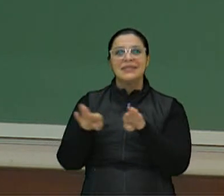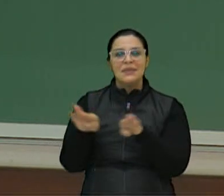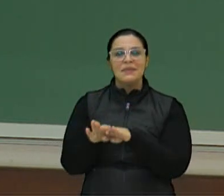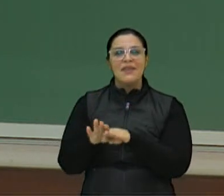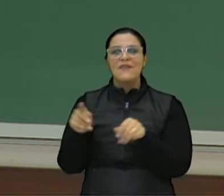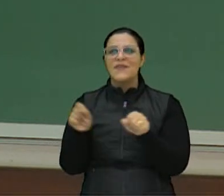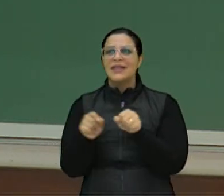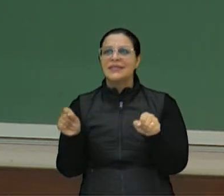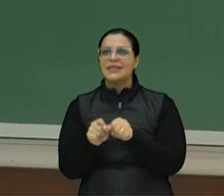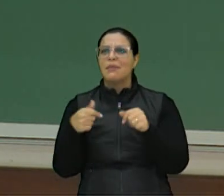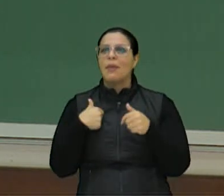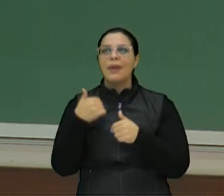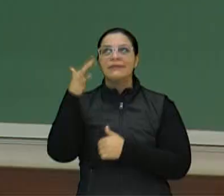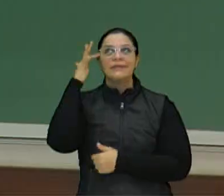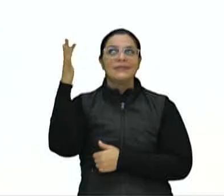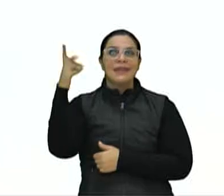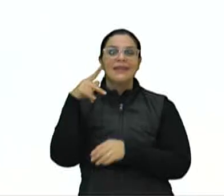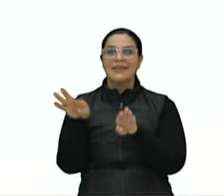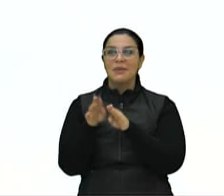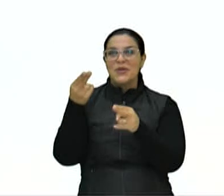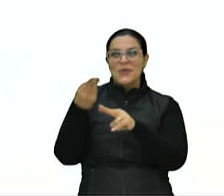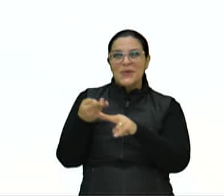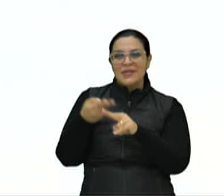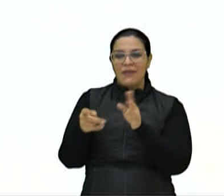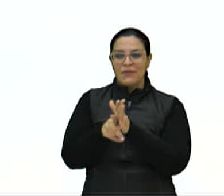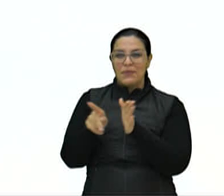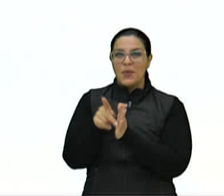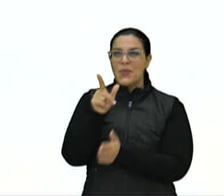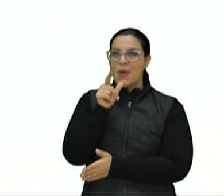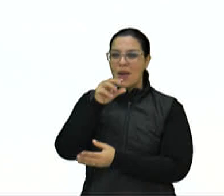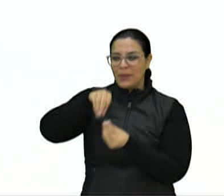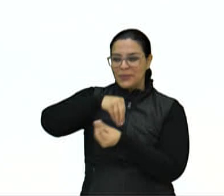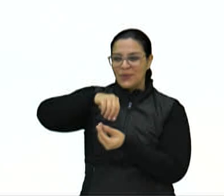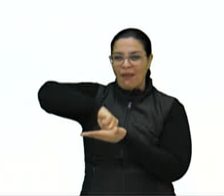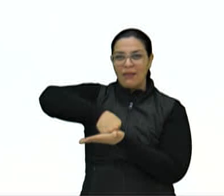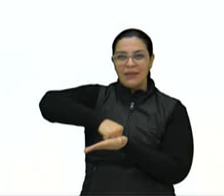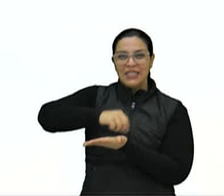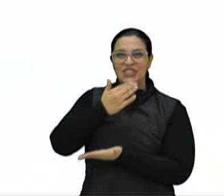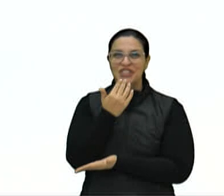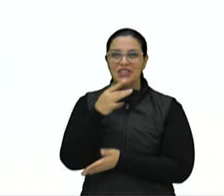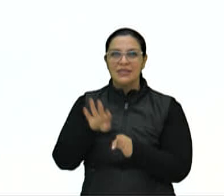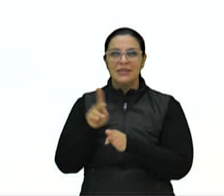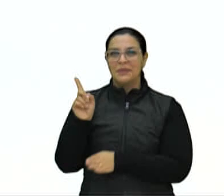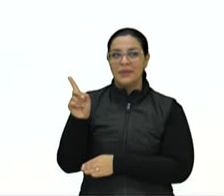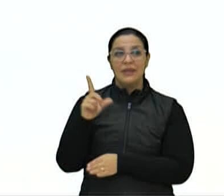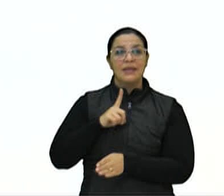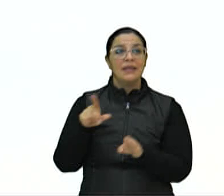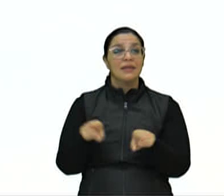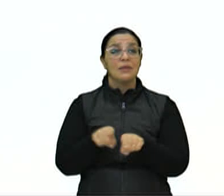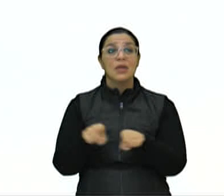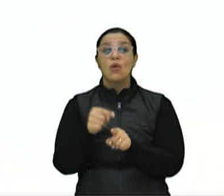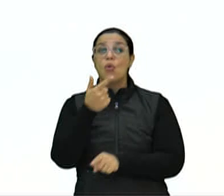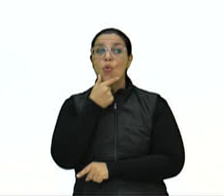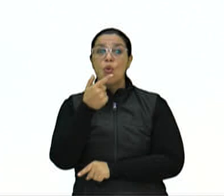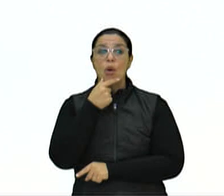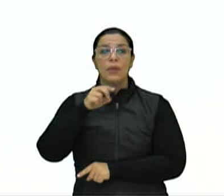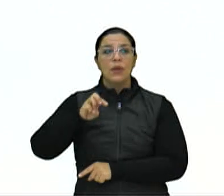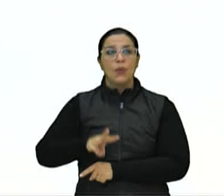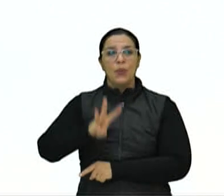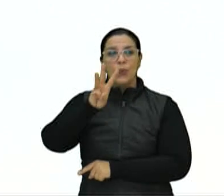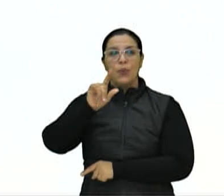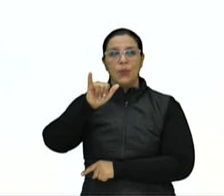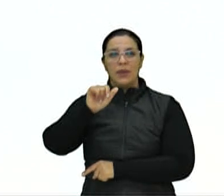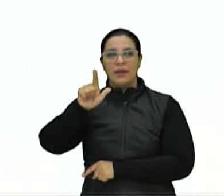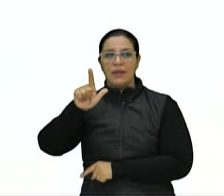como hobby. Ele treinou vários jovens, entre esses jovens, o William Turner, que explorou recursos